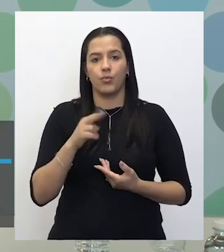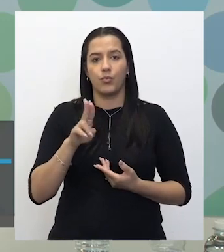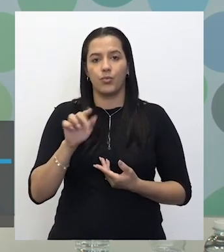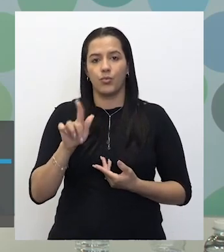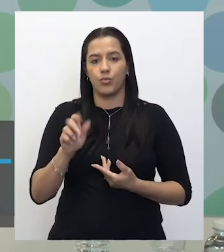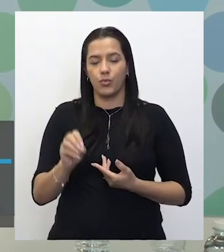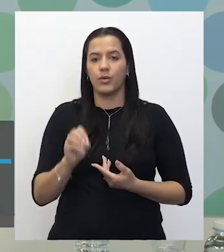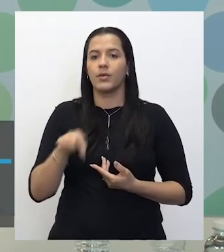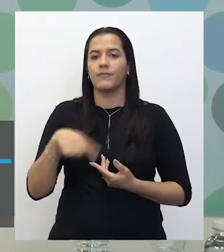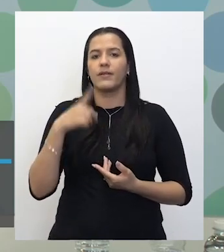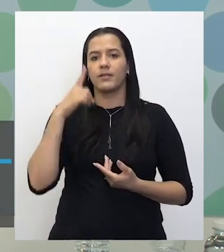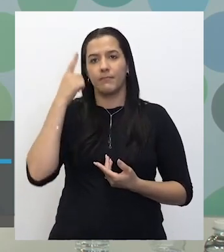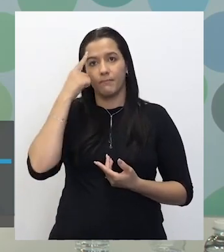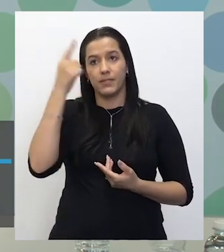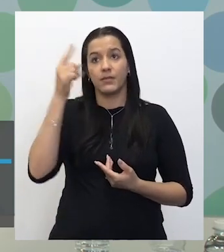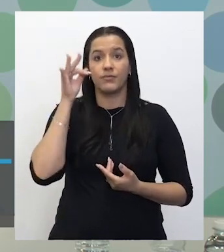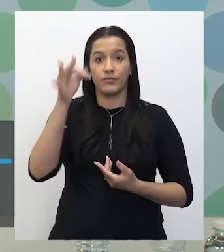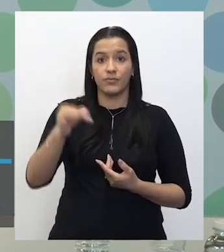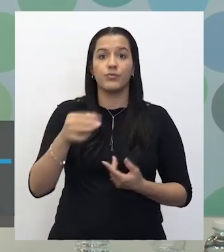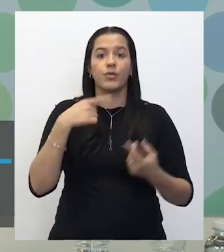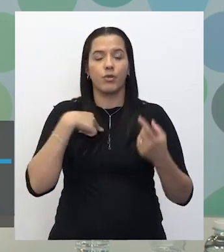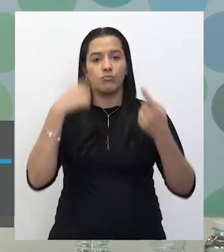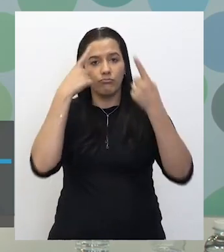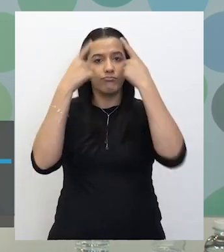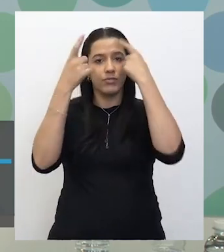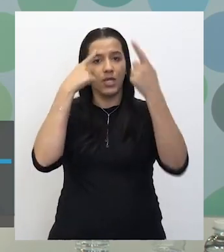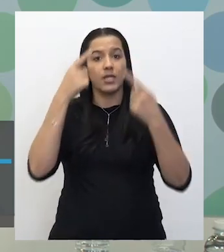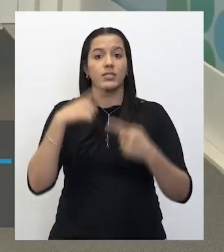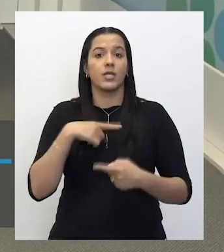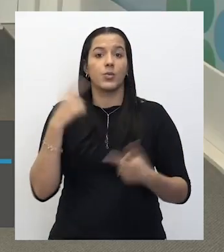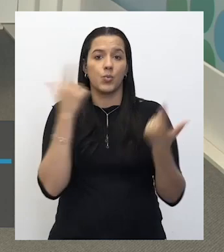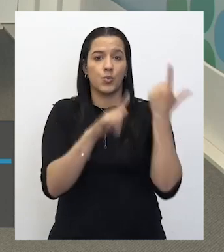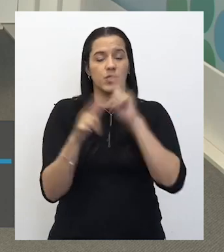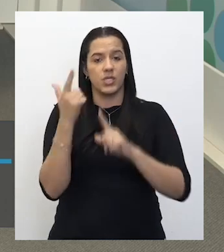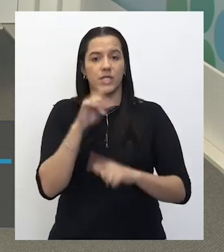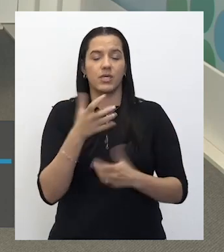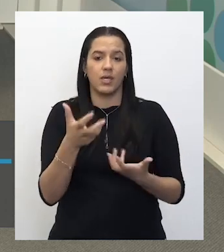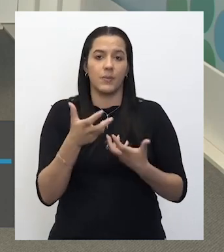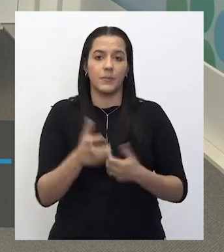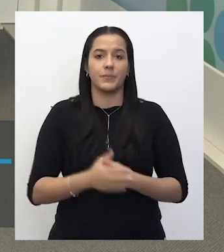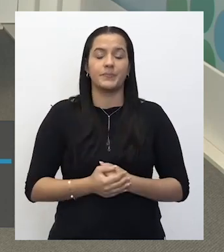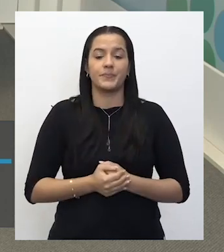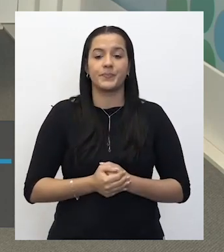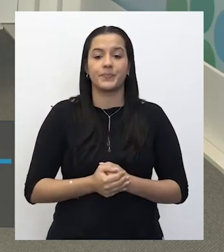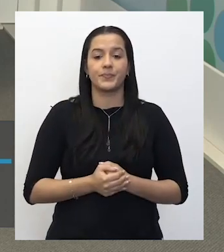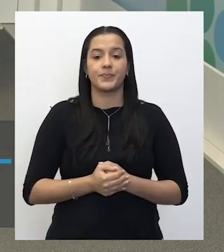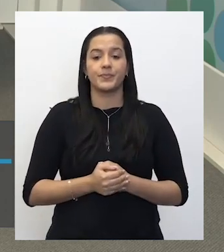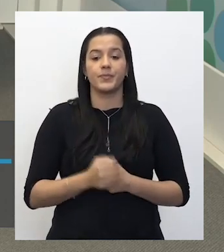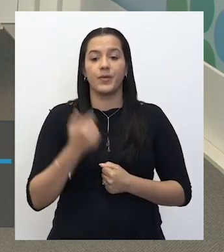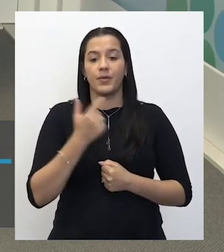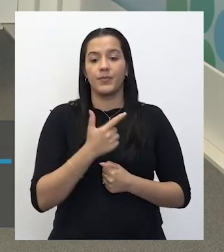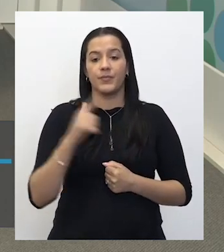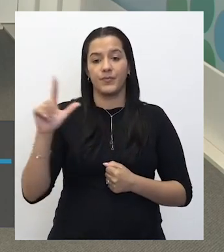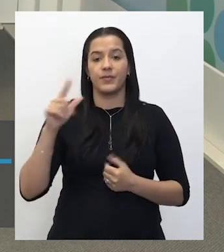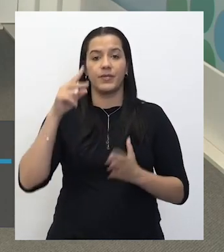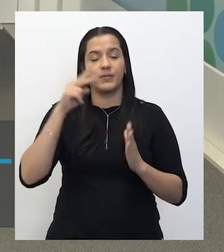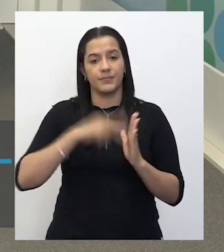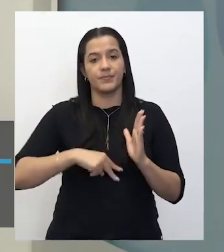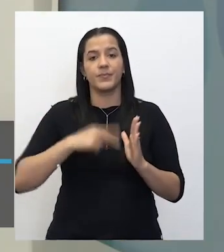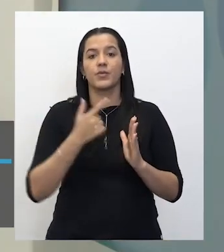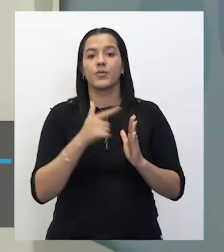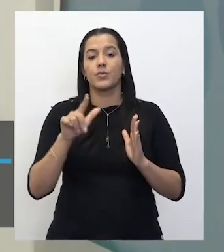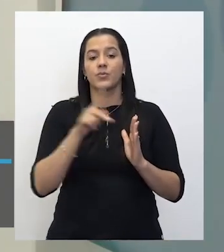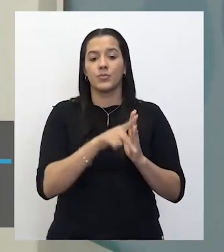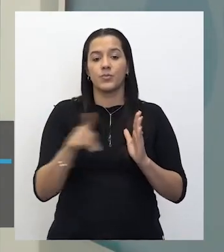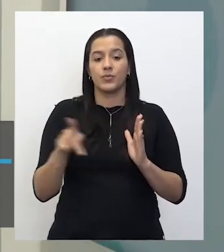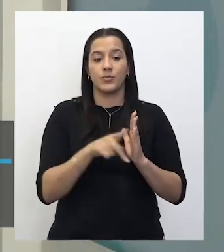ideias e eu espero realizar todas. Eu vou ler uma resposta aqui de um professor, porque a gente